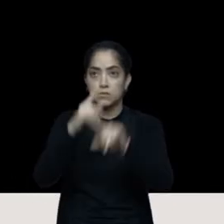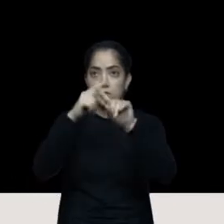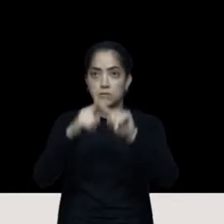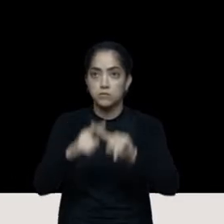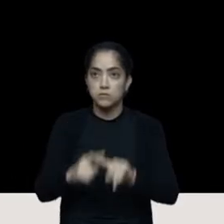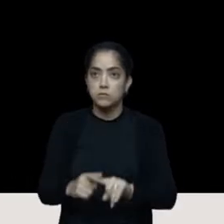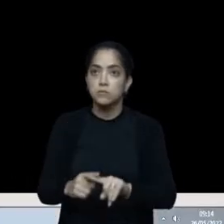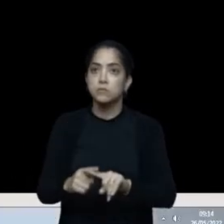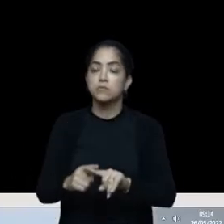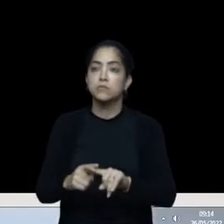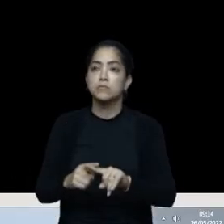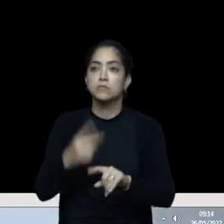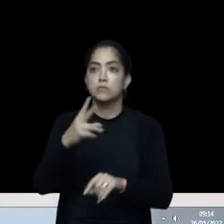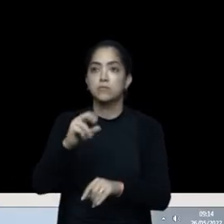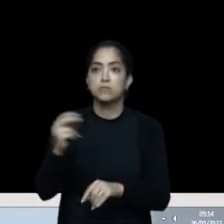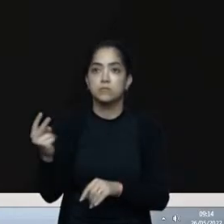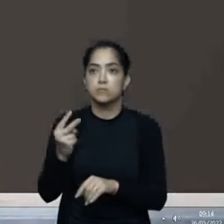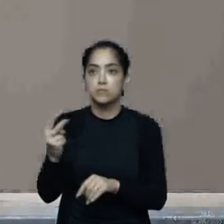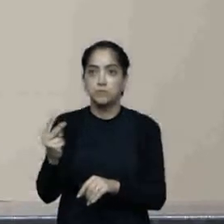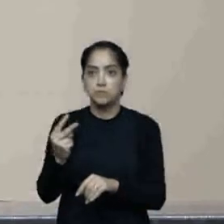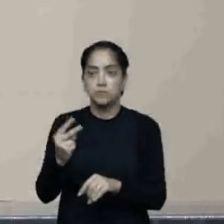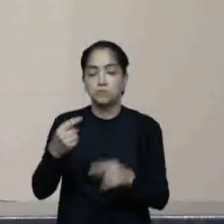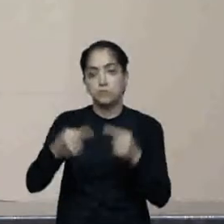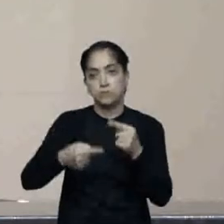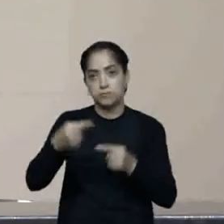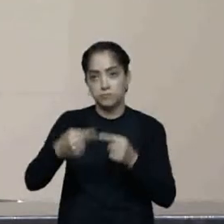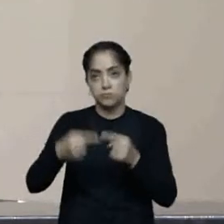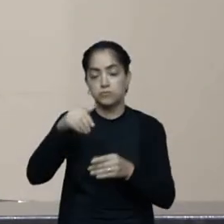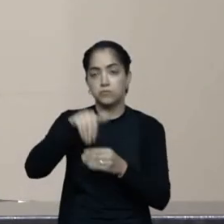Gymnasiade de 2022. Em discussão.